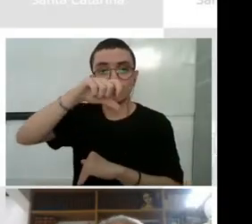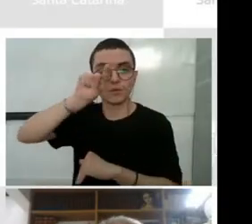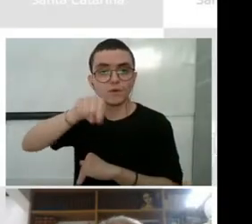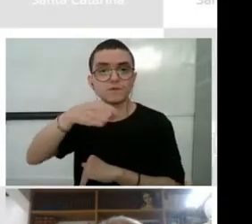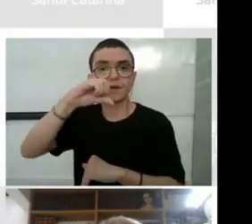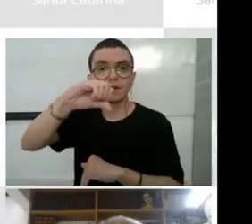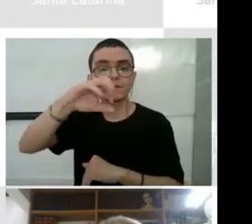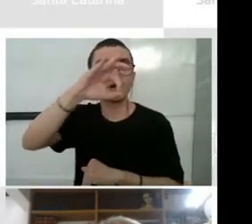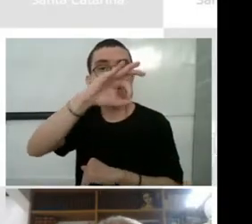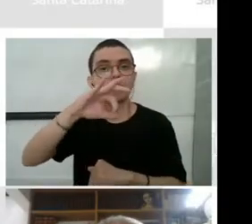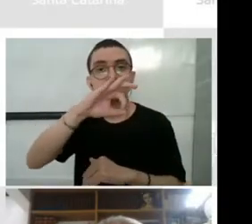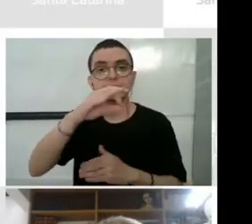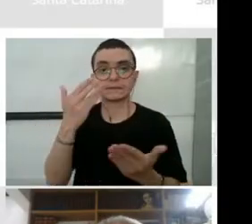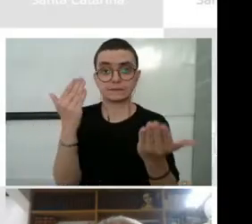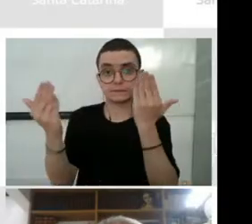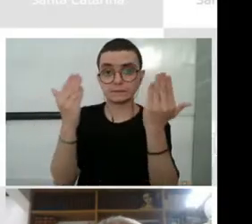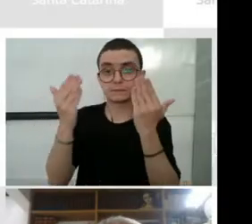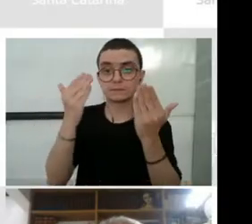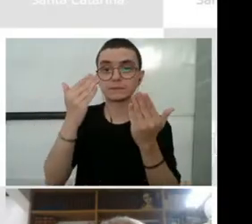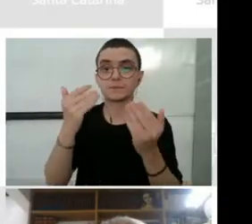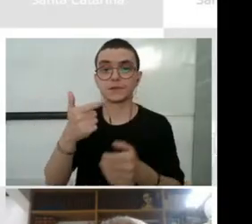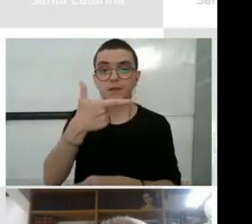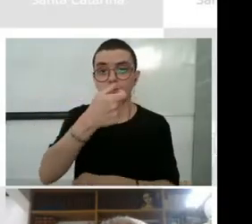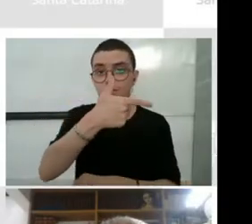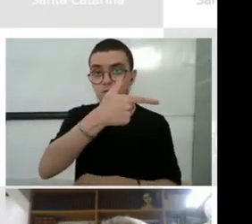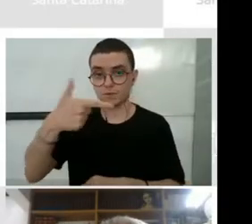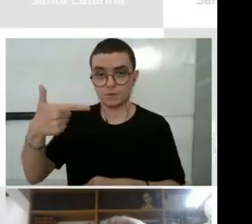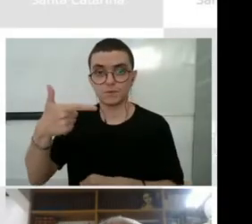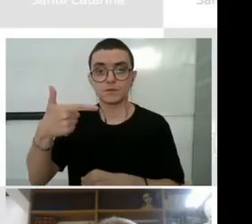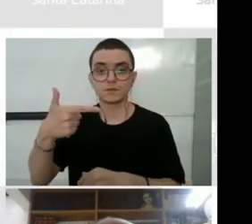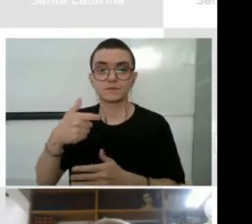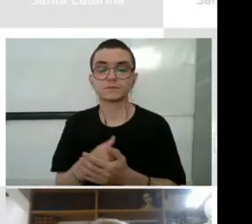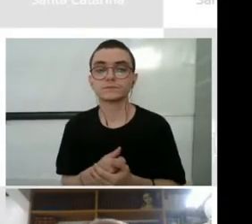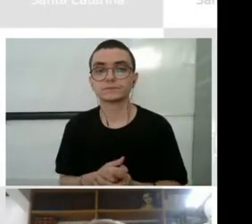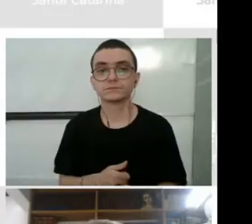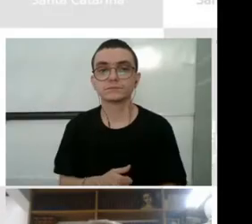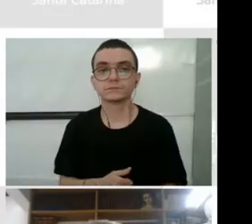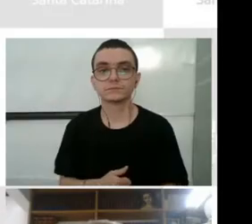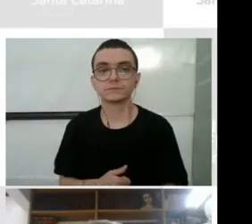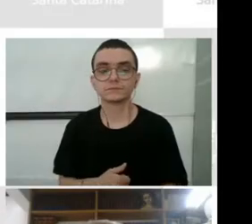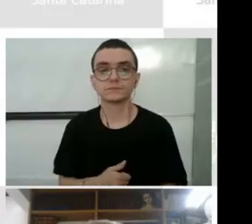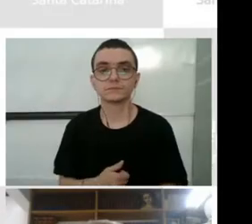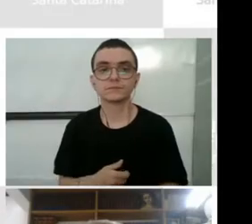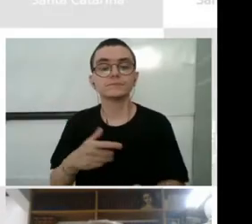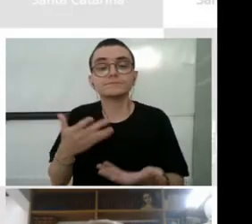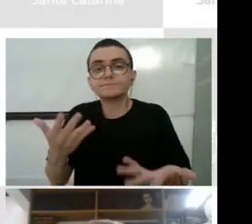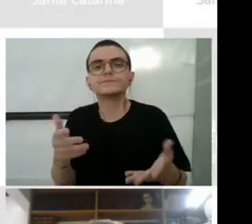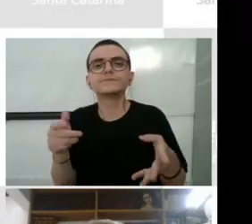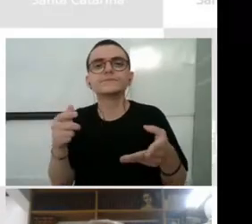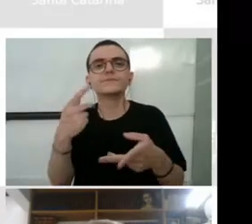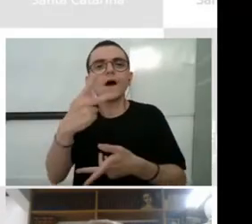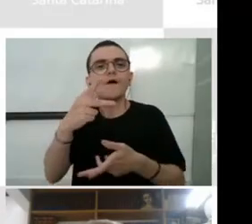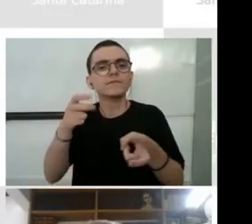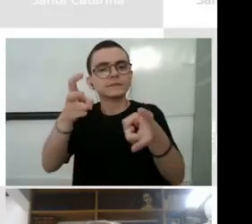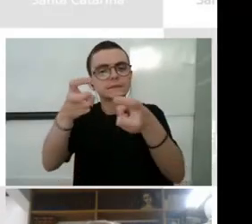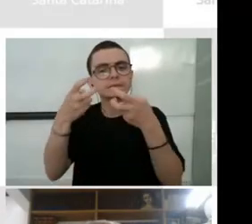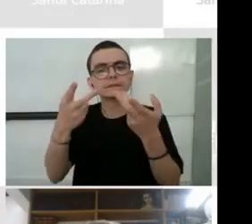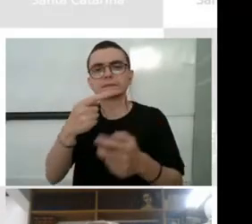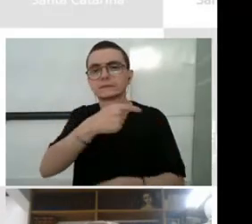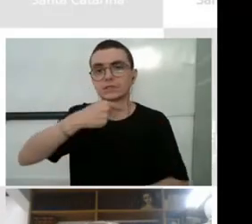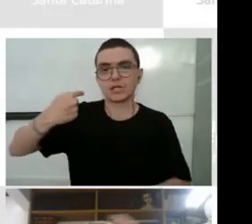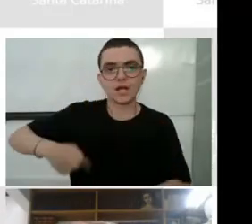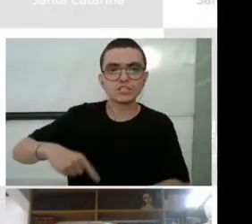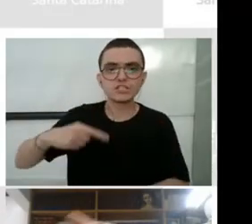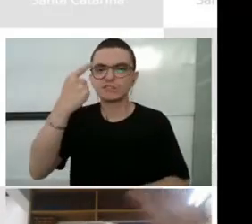e atingiu 4,66 bilhões de toneladas, né? E aí vocês percebem, então, que aqui, olha, a China, a